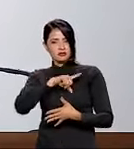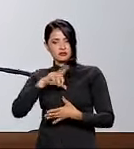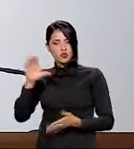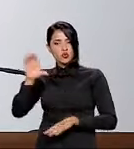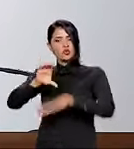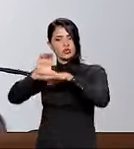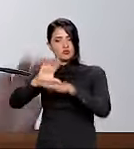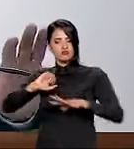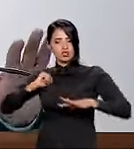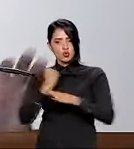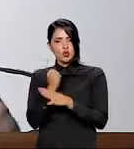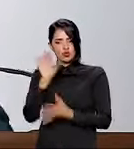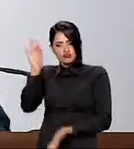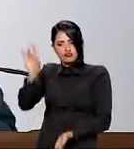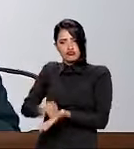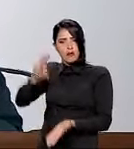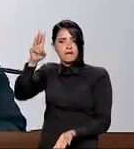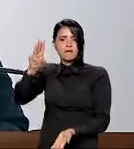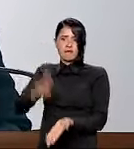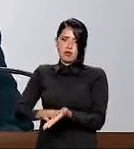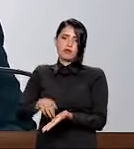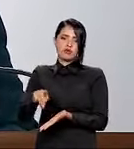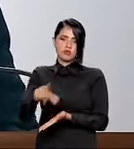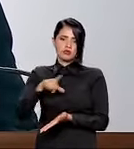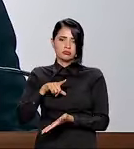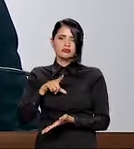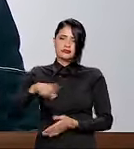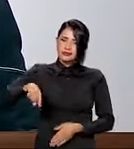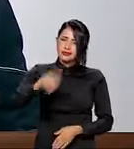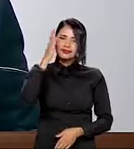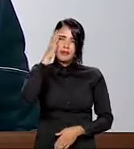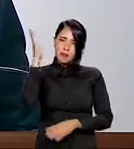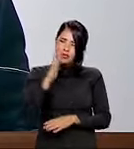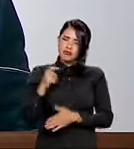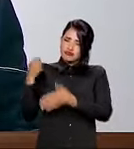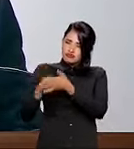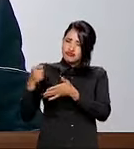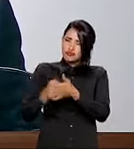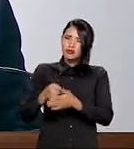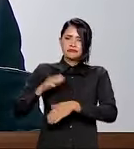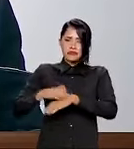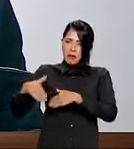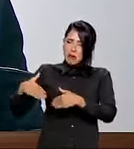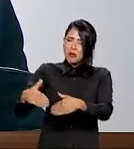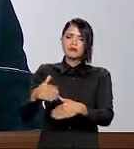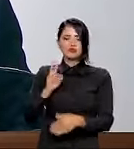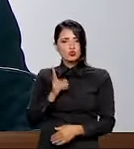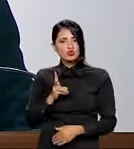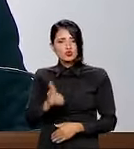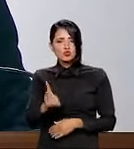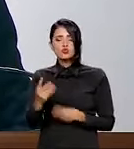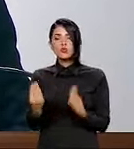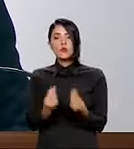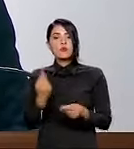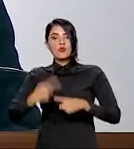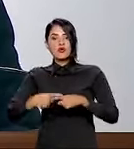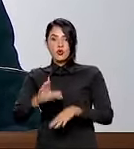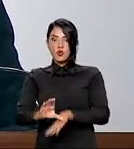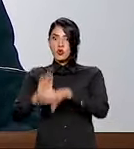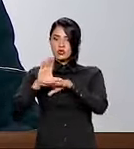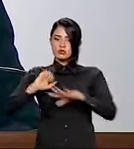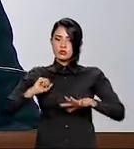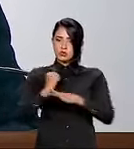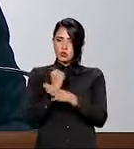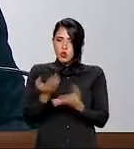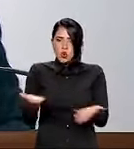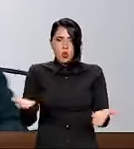membro permanente. Todo mundo sabe que o Brasil briga há muito tempo e nós vamos continuar brigando porque o Conselho de Segurança